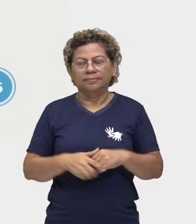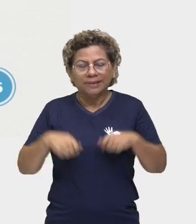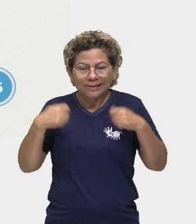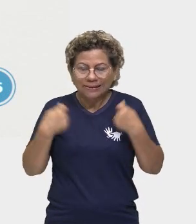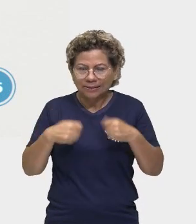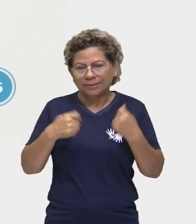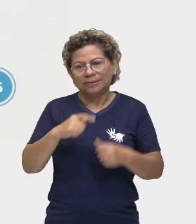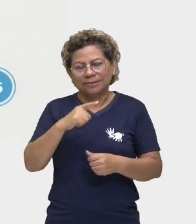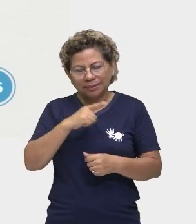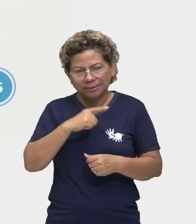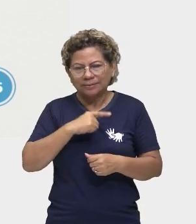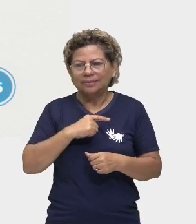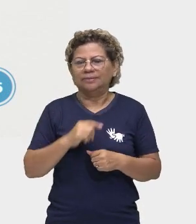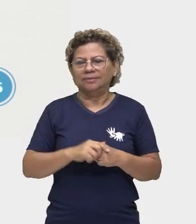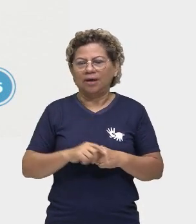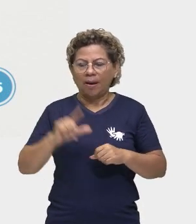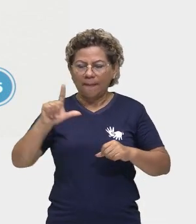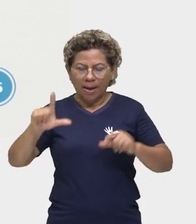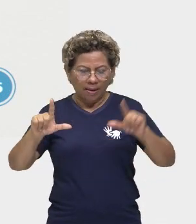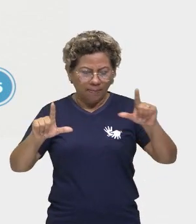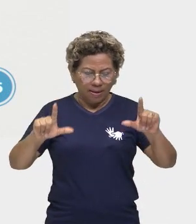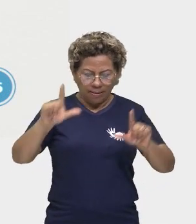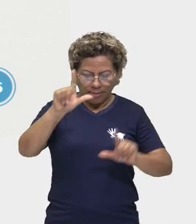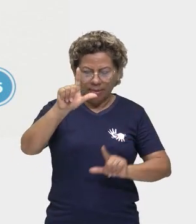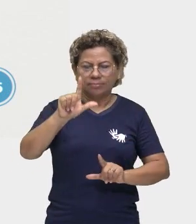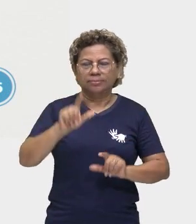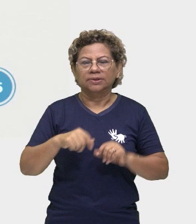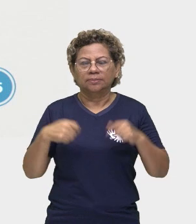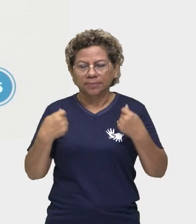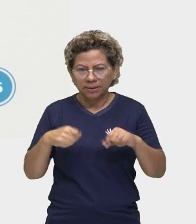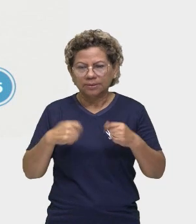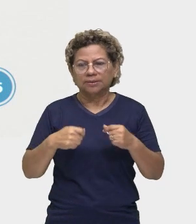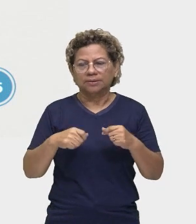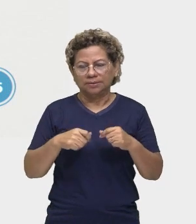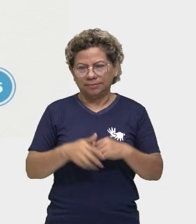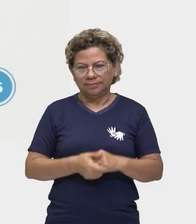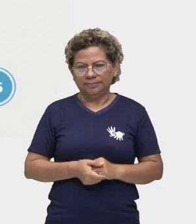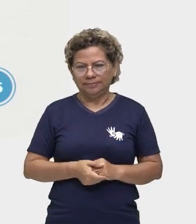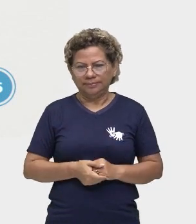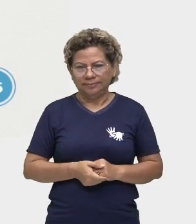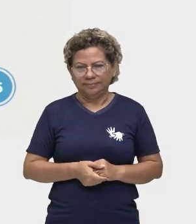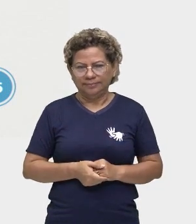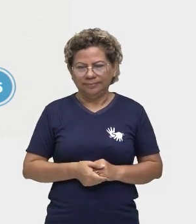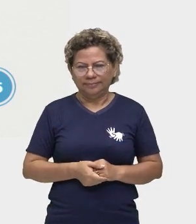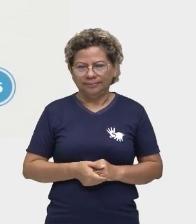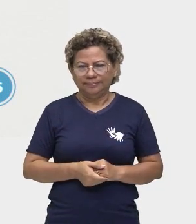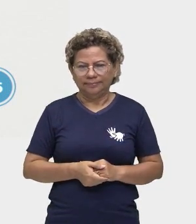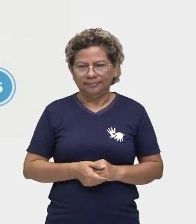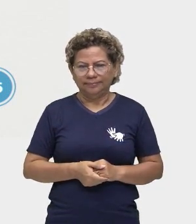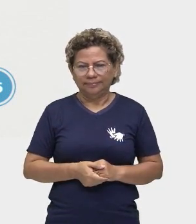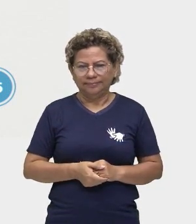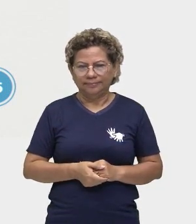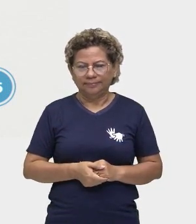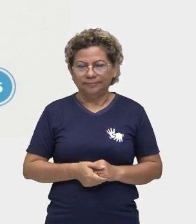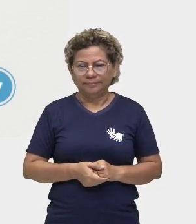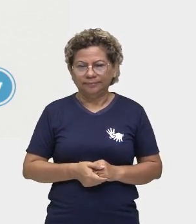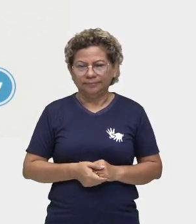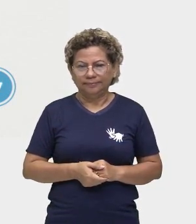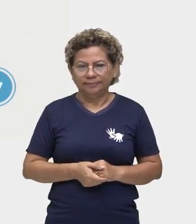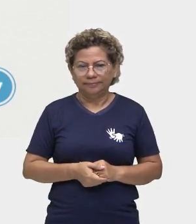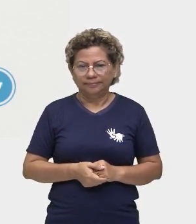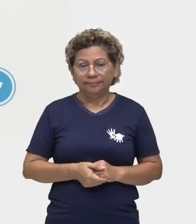fora da definição de polígono regular. Então, tanto os lados como os ângulos devem possuir a mesma medida. E,